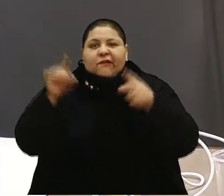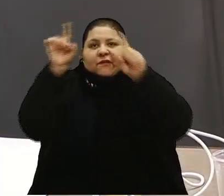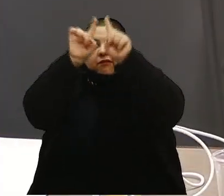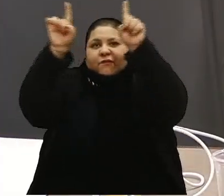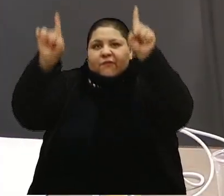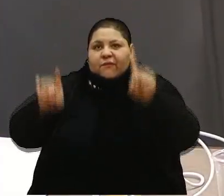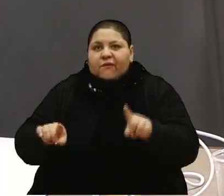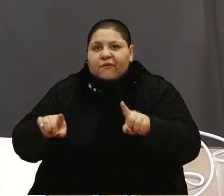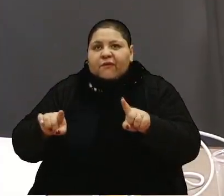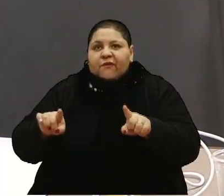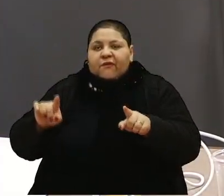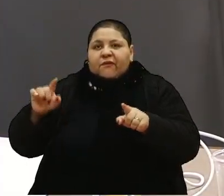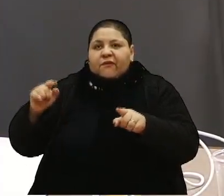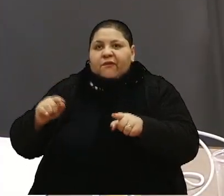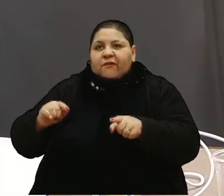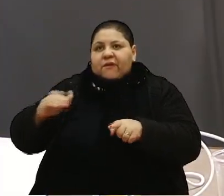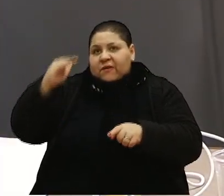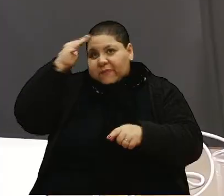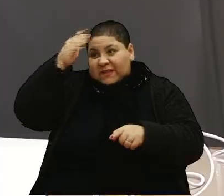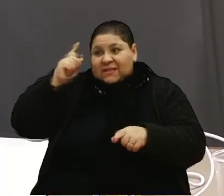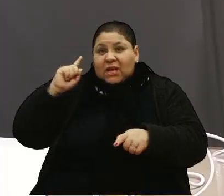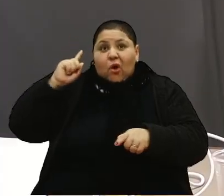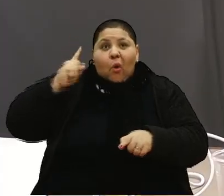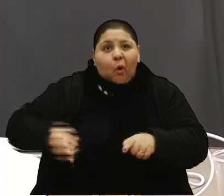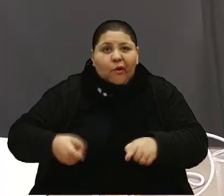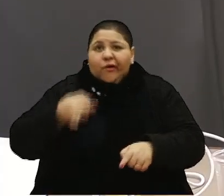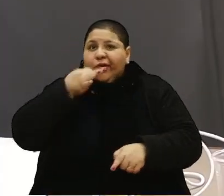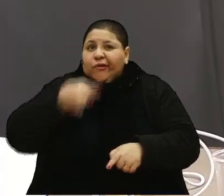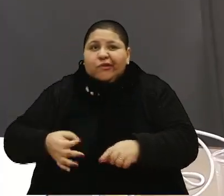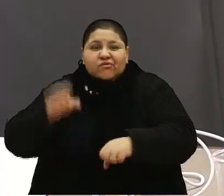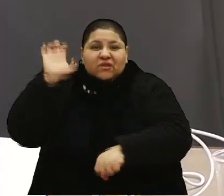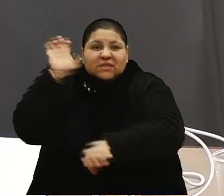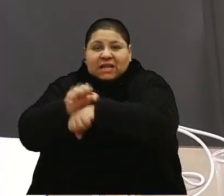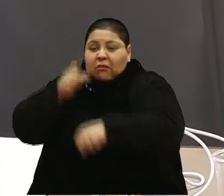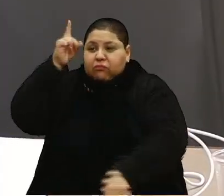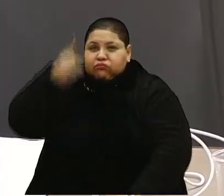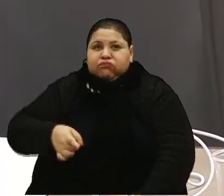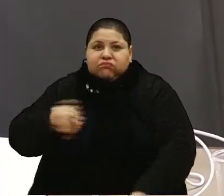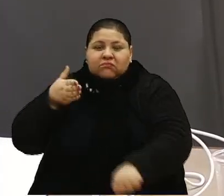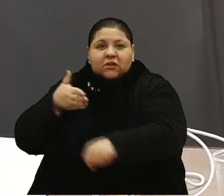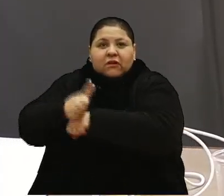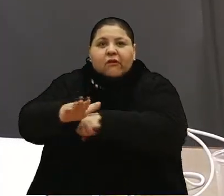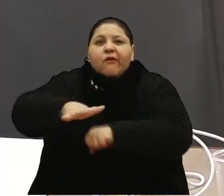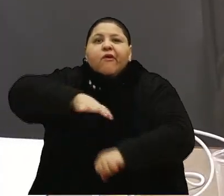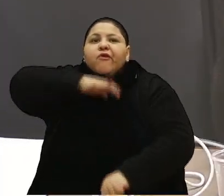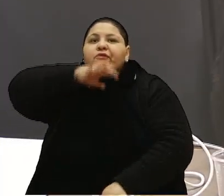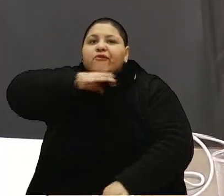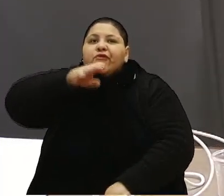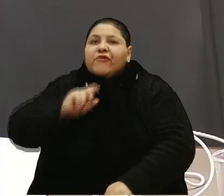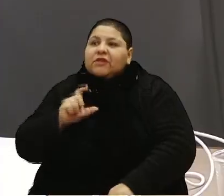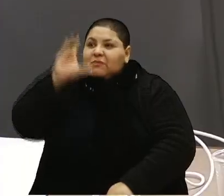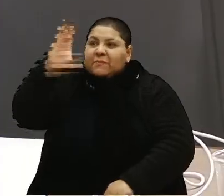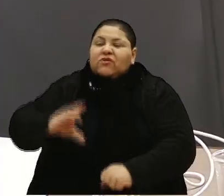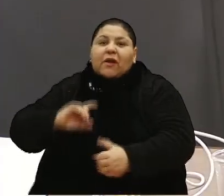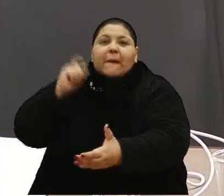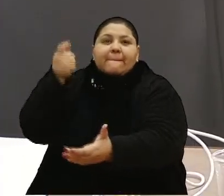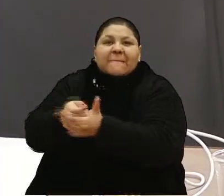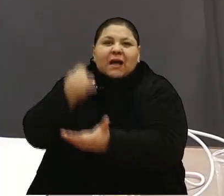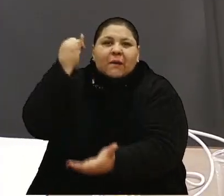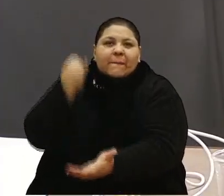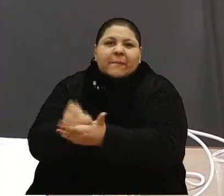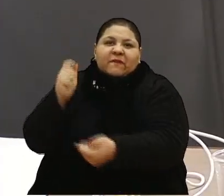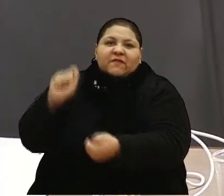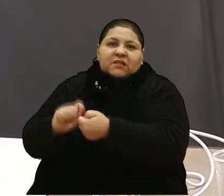vão lá cumprir ordens absurdas de um Estado totalitário que invade uma propriedade privada de quem paga muito imposto para fazer o